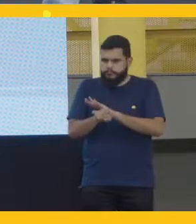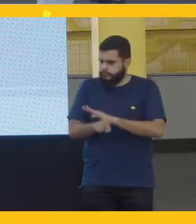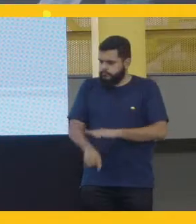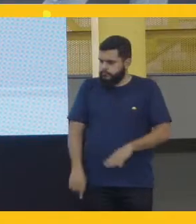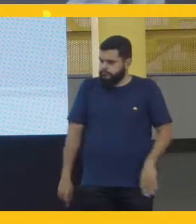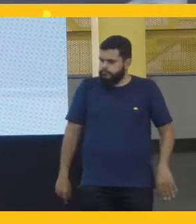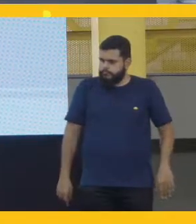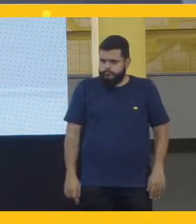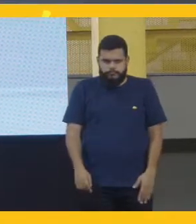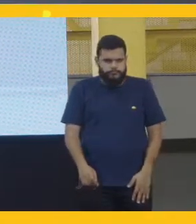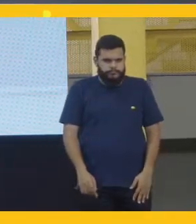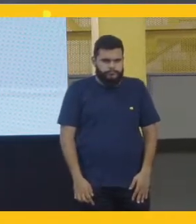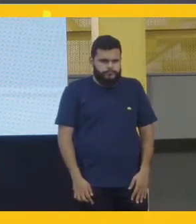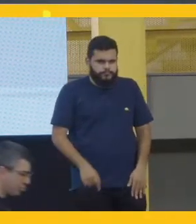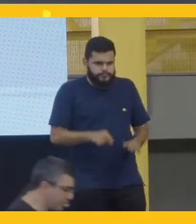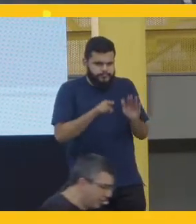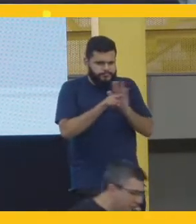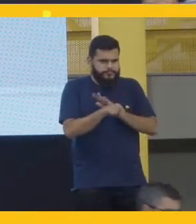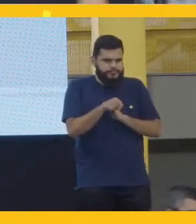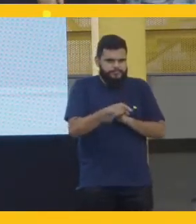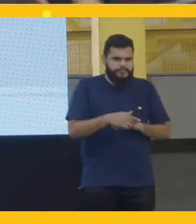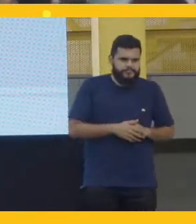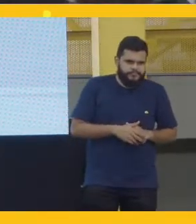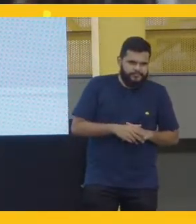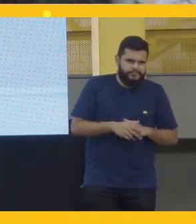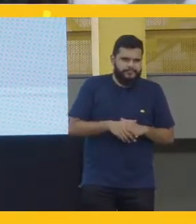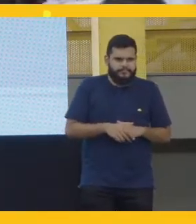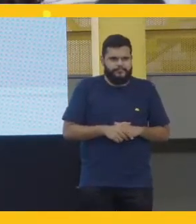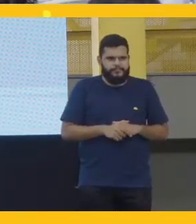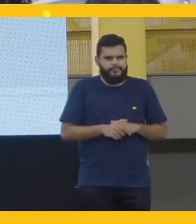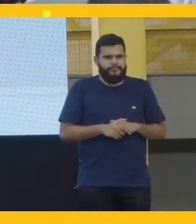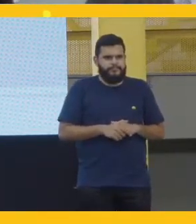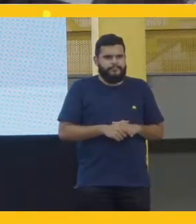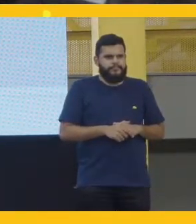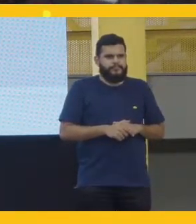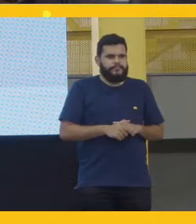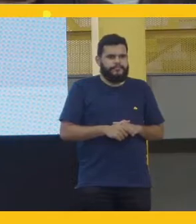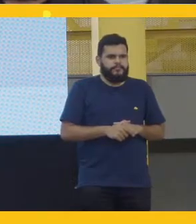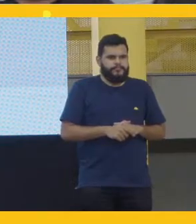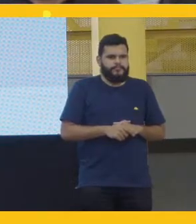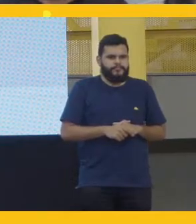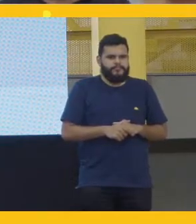Vou chegar mais pertinho para ouvir o preto fosco. O que que é o preto fosco?